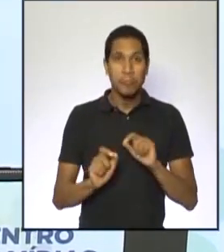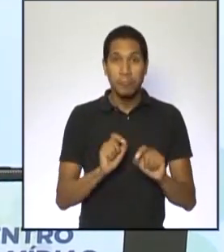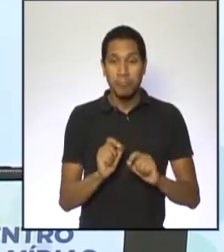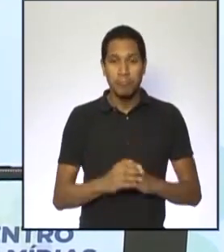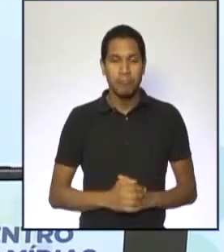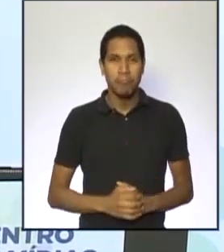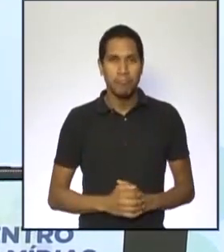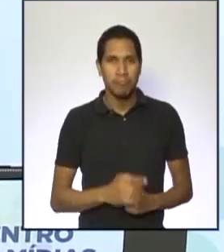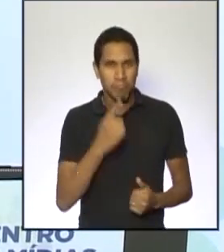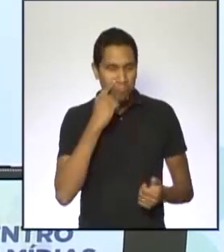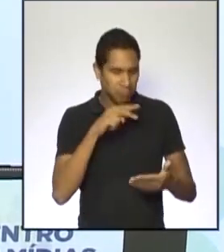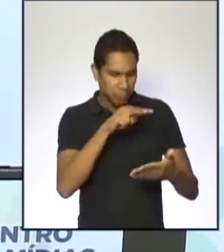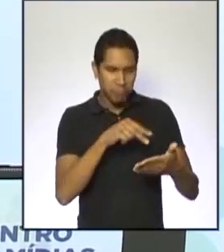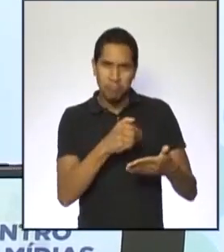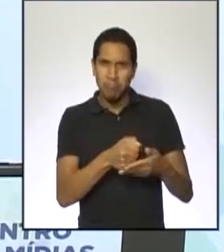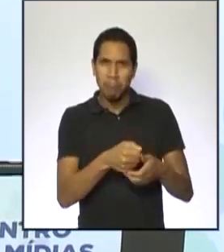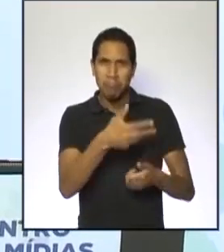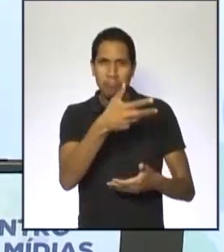aqui.